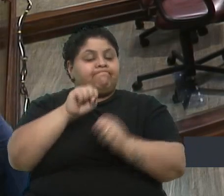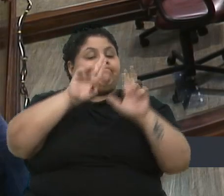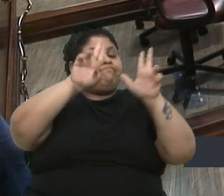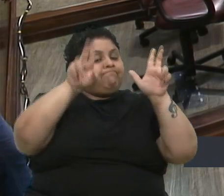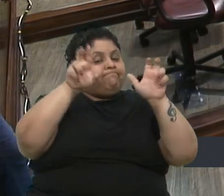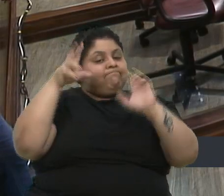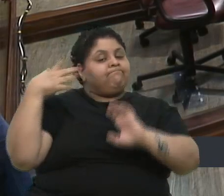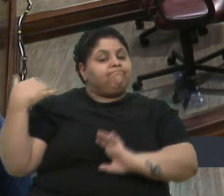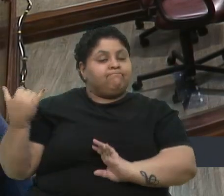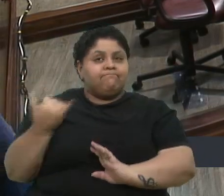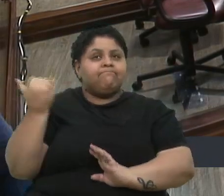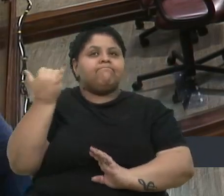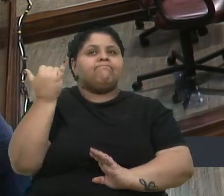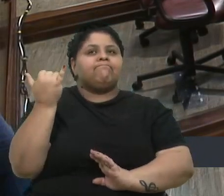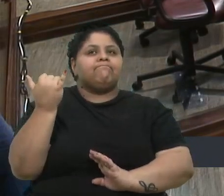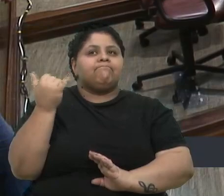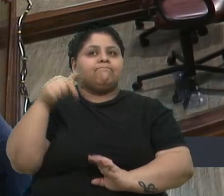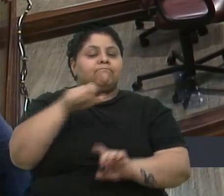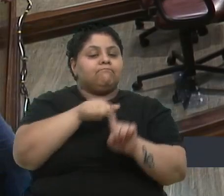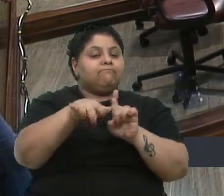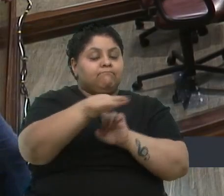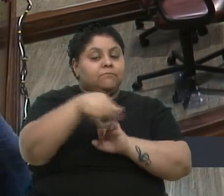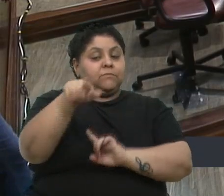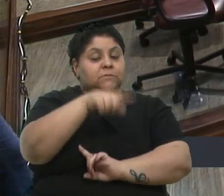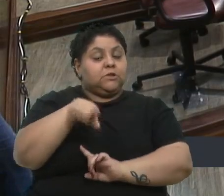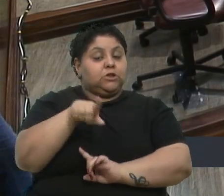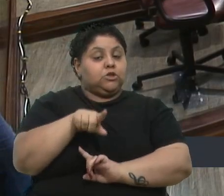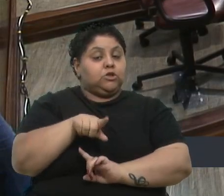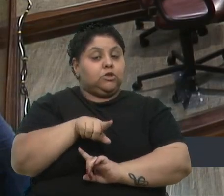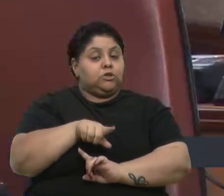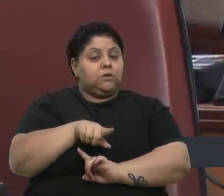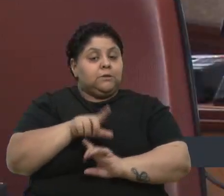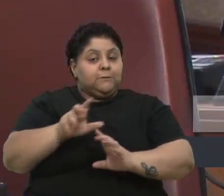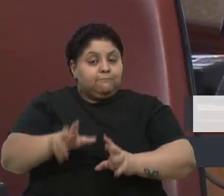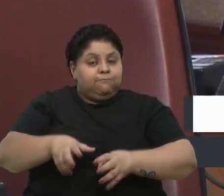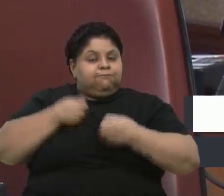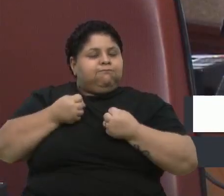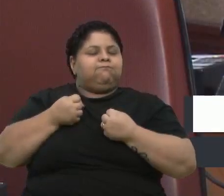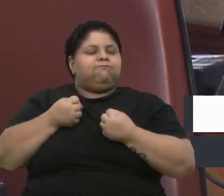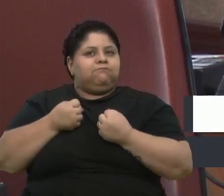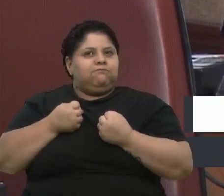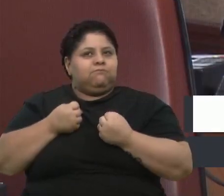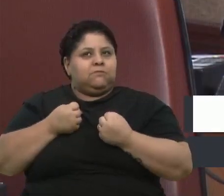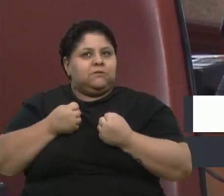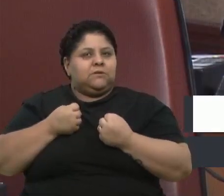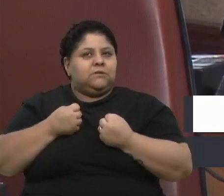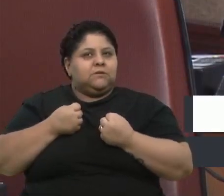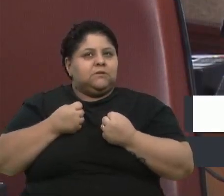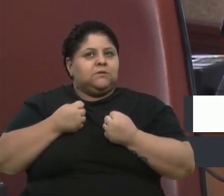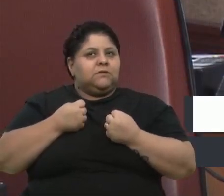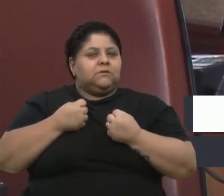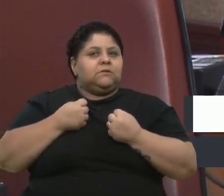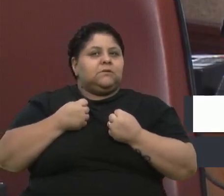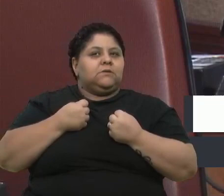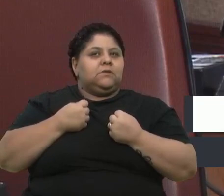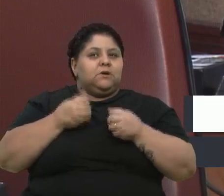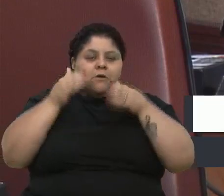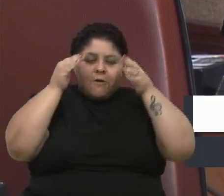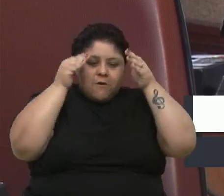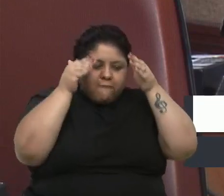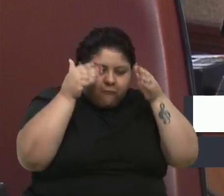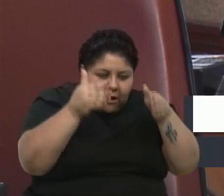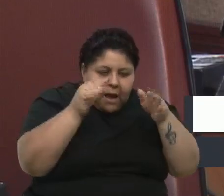extrema importância e relevância social. Eu acho que todos nós temos que nos empenhar em e nos debruçarmos sobre essa